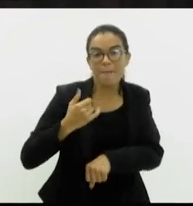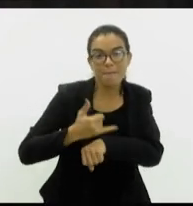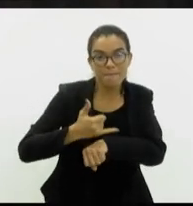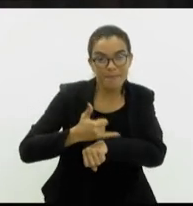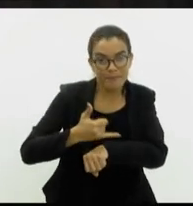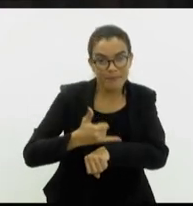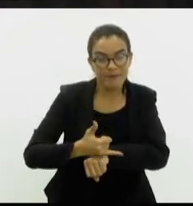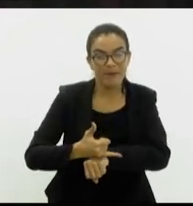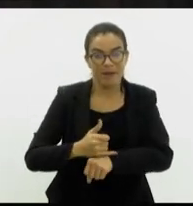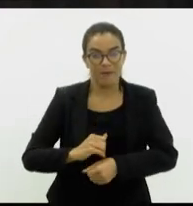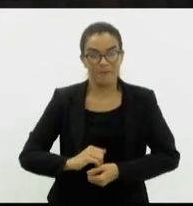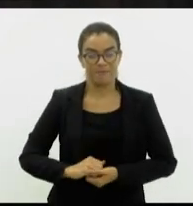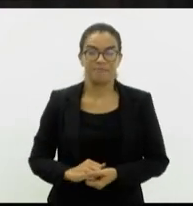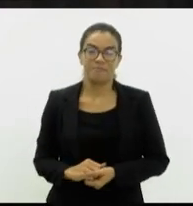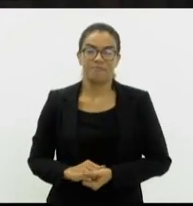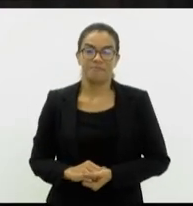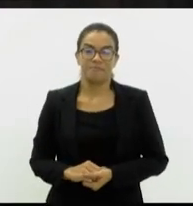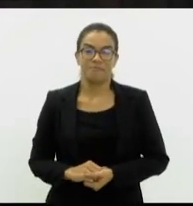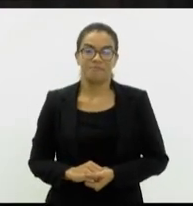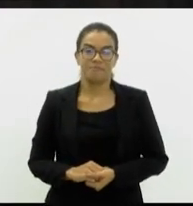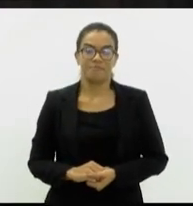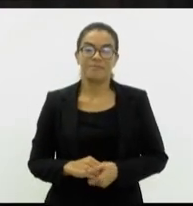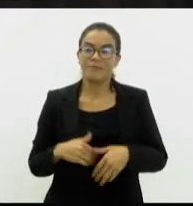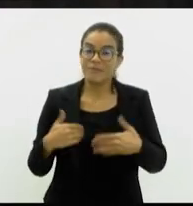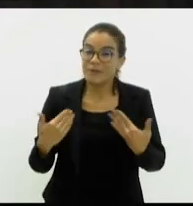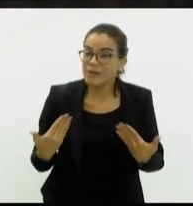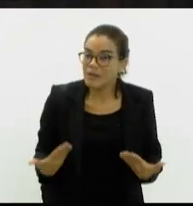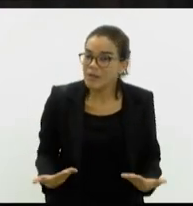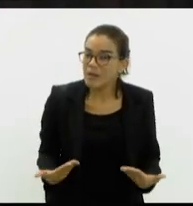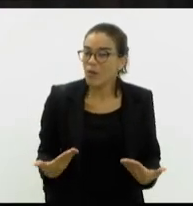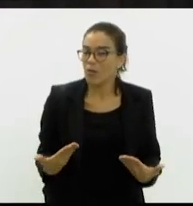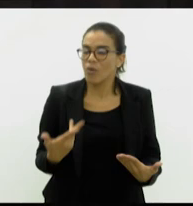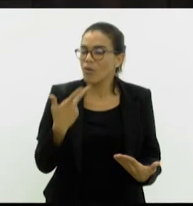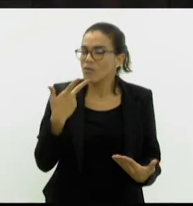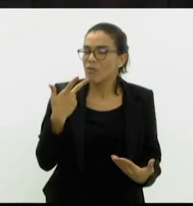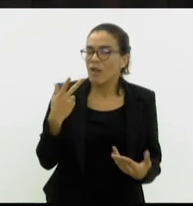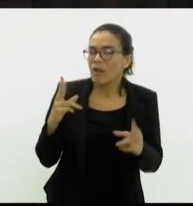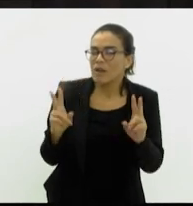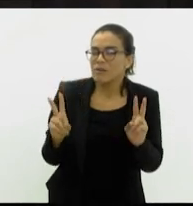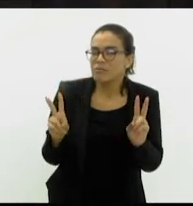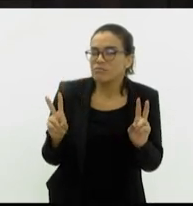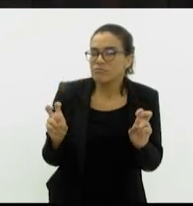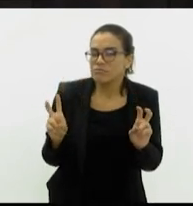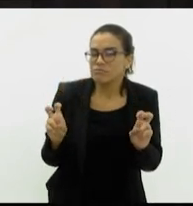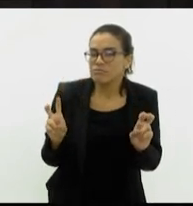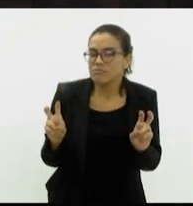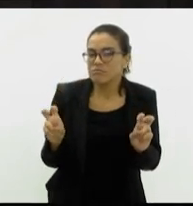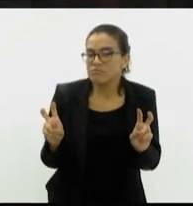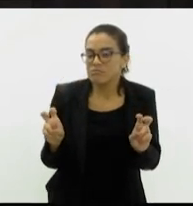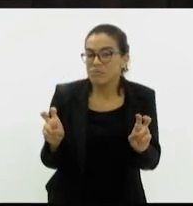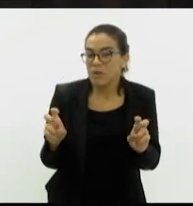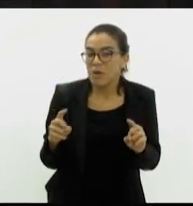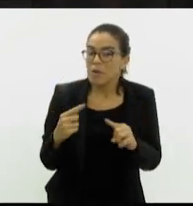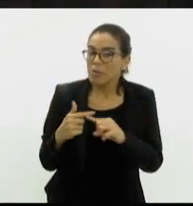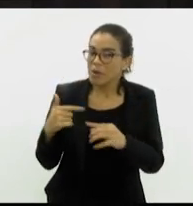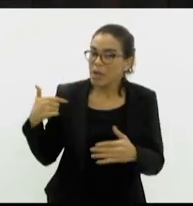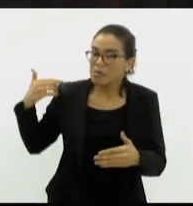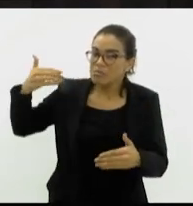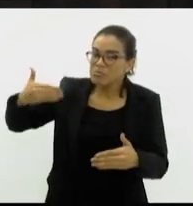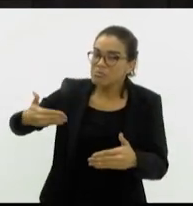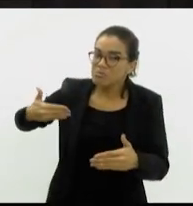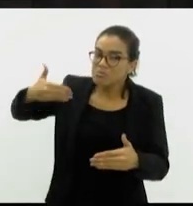metais no interior da mala tô me referindo a isso porque de lá para